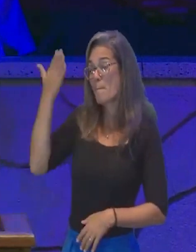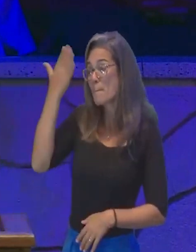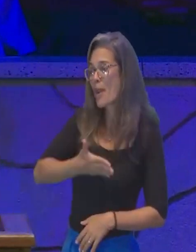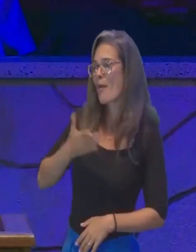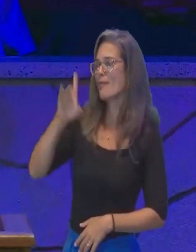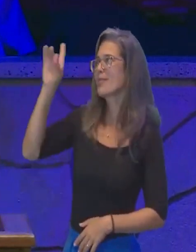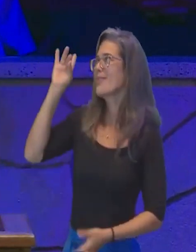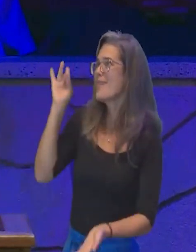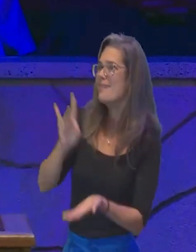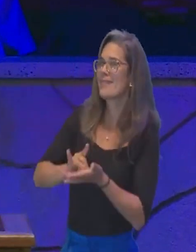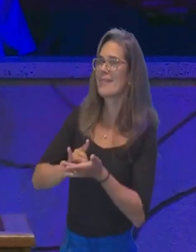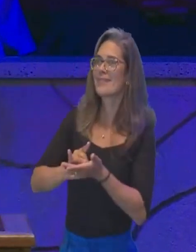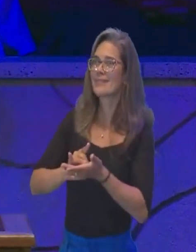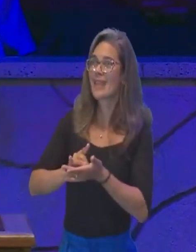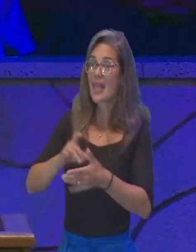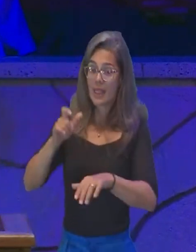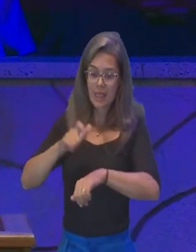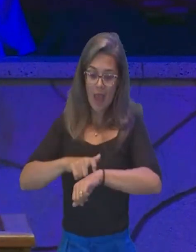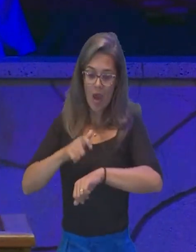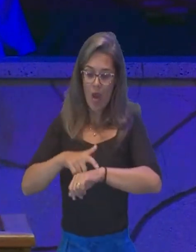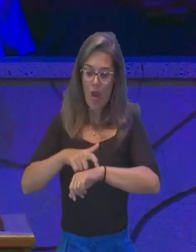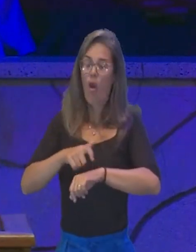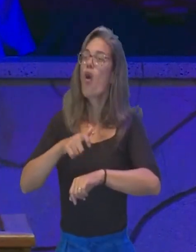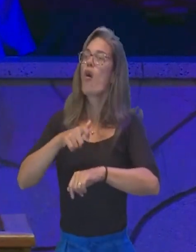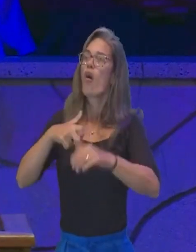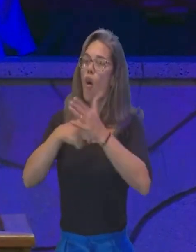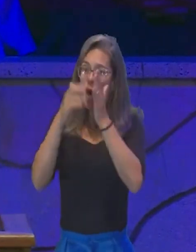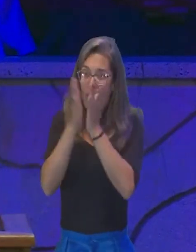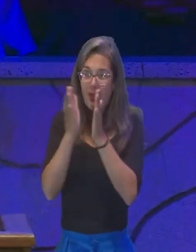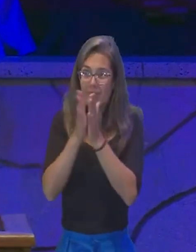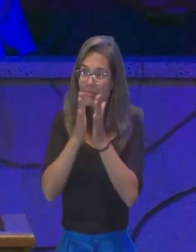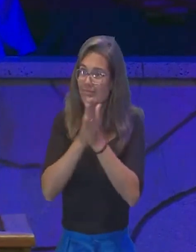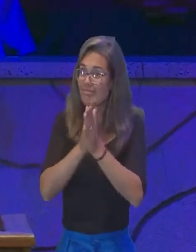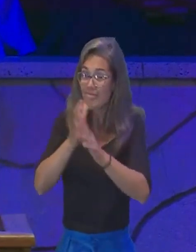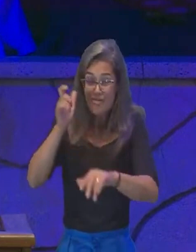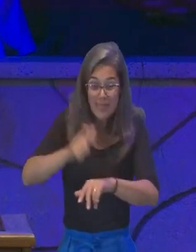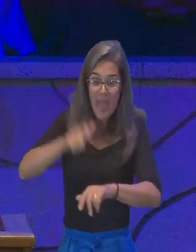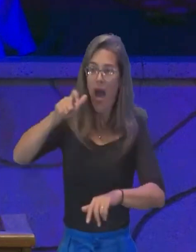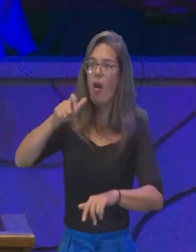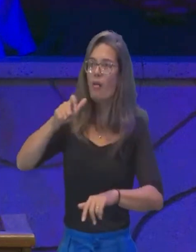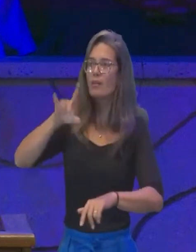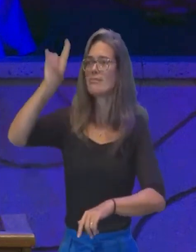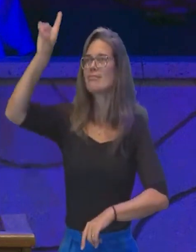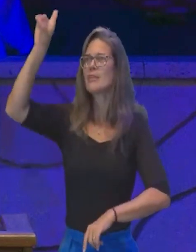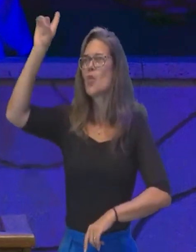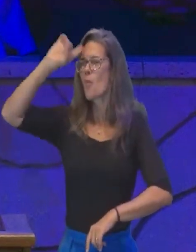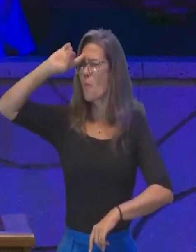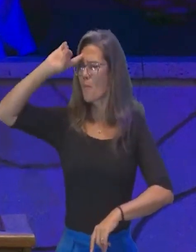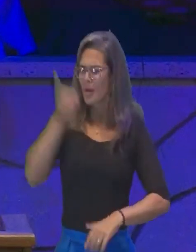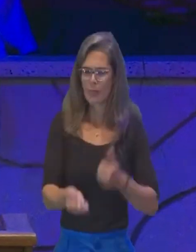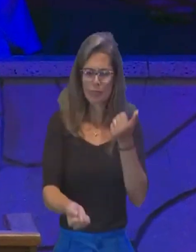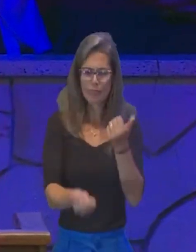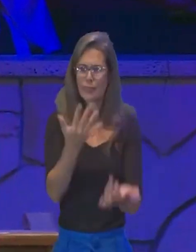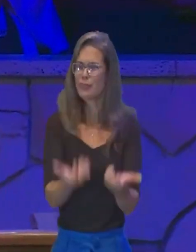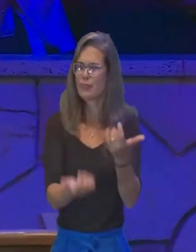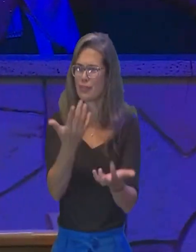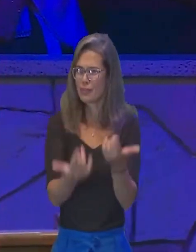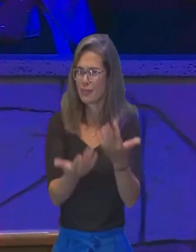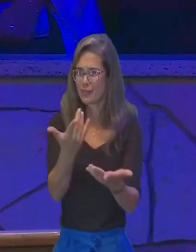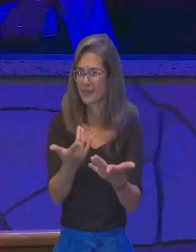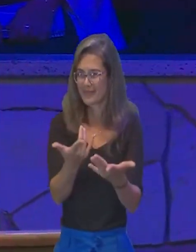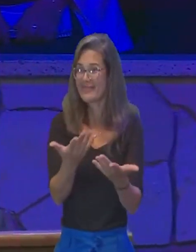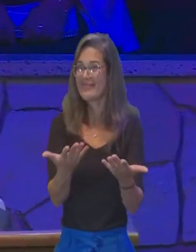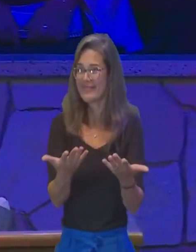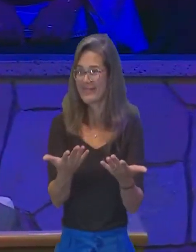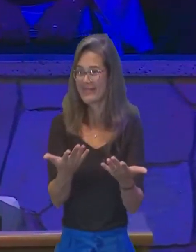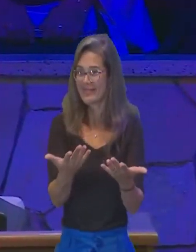desta oração de Elias, desceu o fogo do céu desceu, consumiu a água que estava no